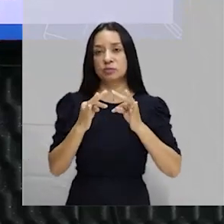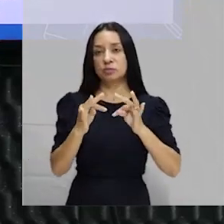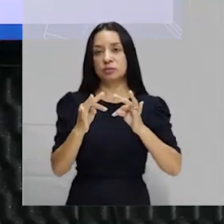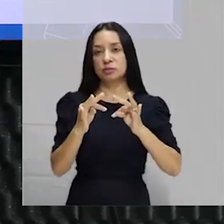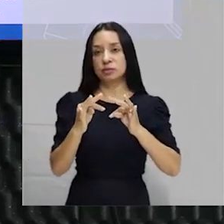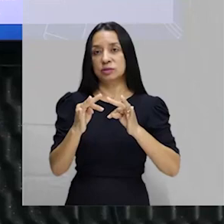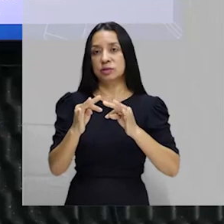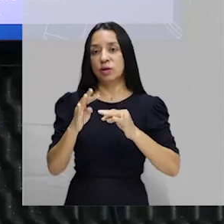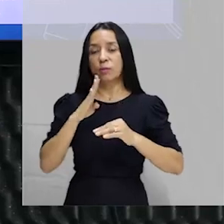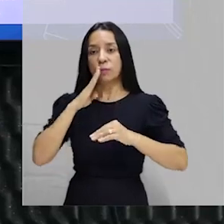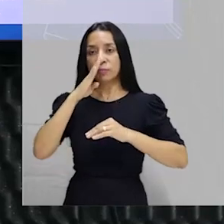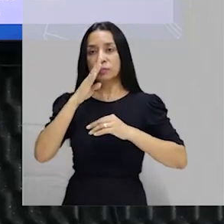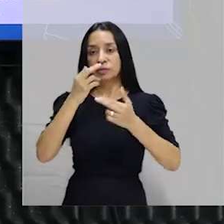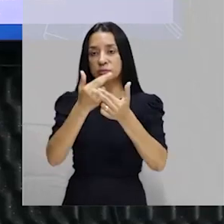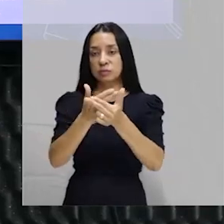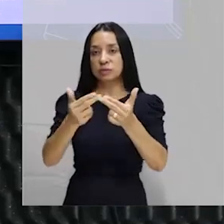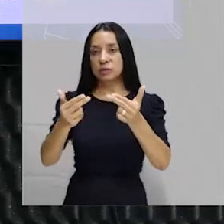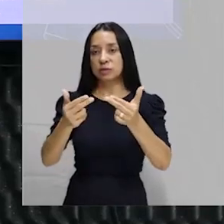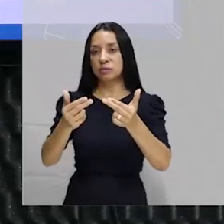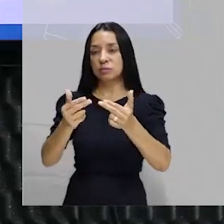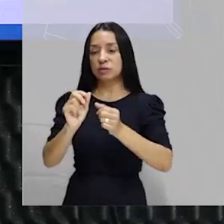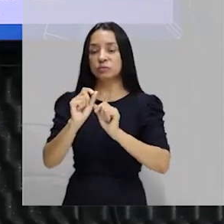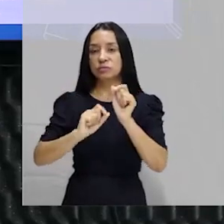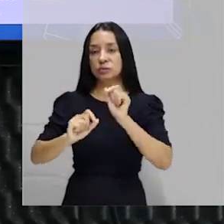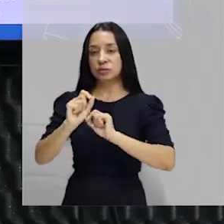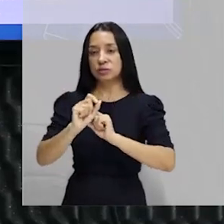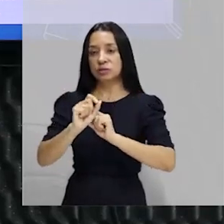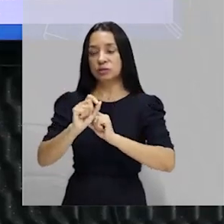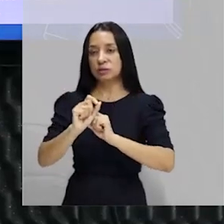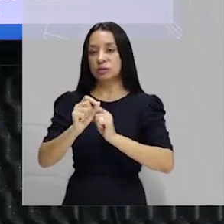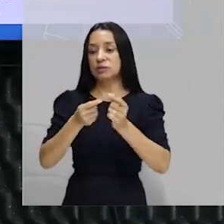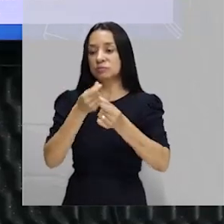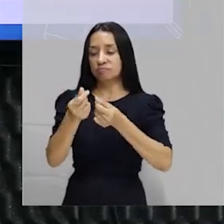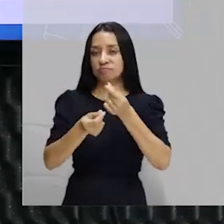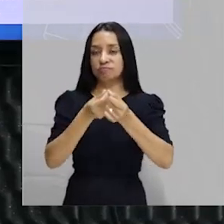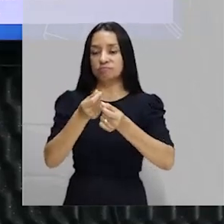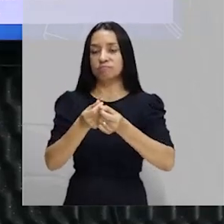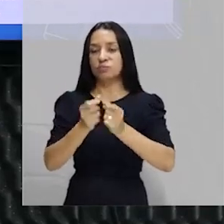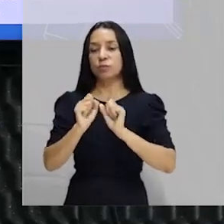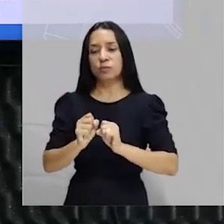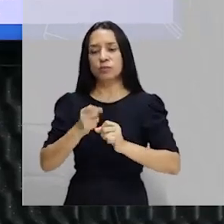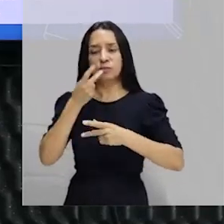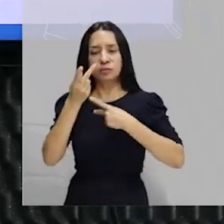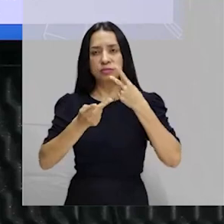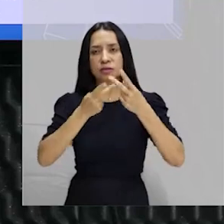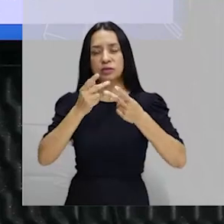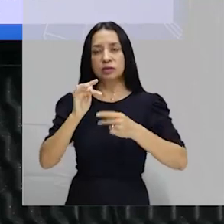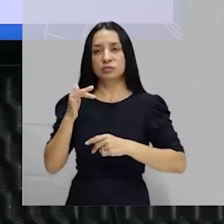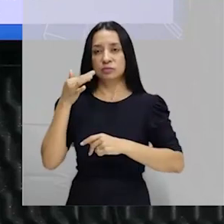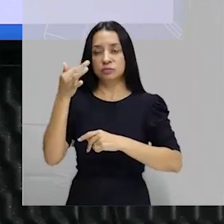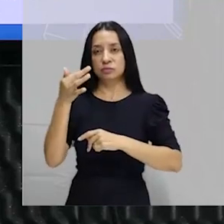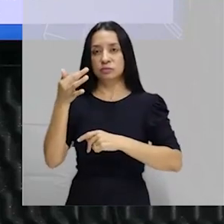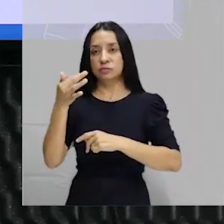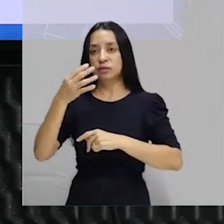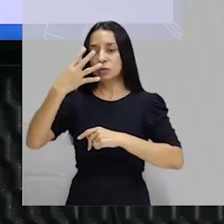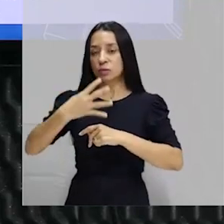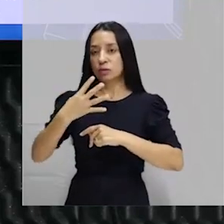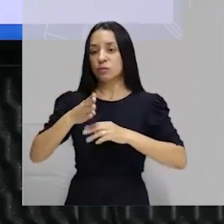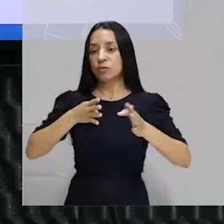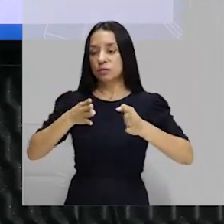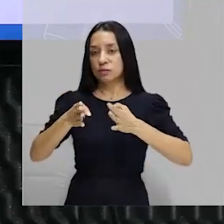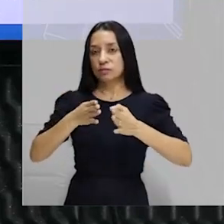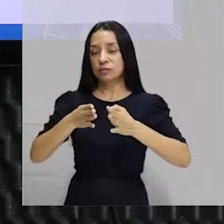bancos, atividades especulativas, tá certo? E financeiras. O setor bancário ele vai ser o elemento central aí dessas trocas comerciais,